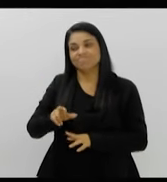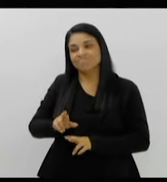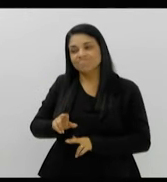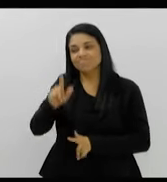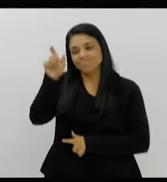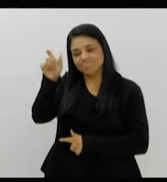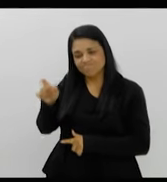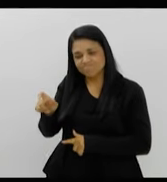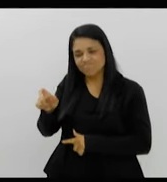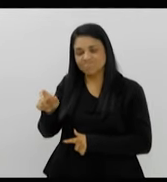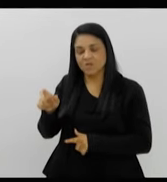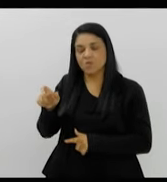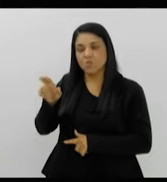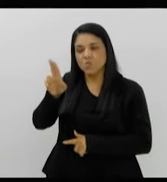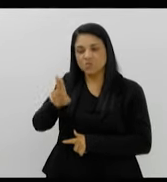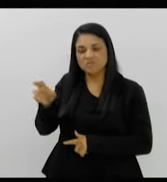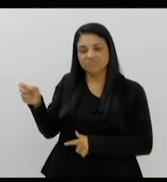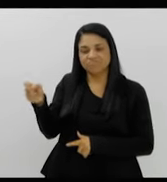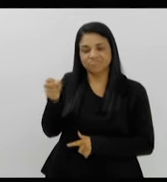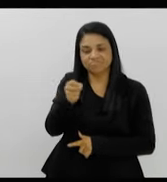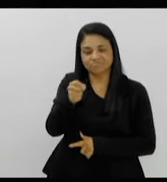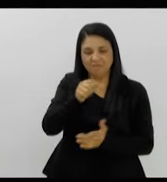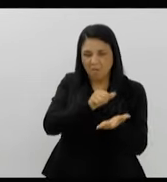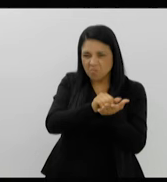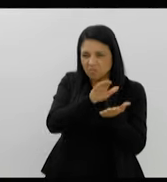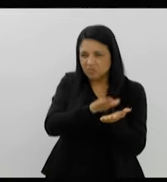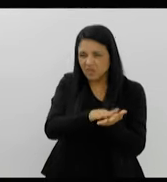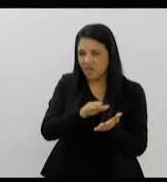usado a guarda municipal nesse